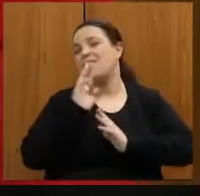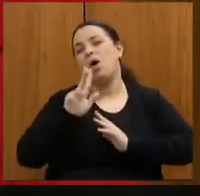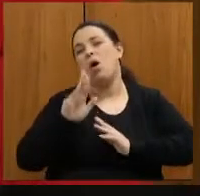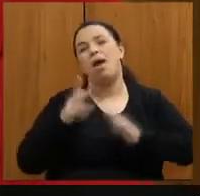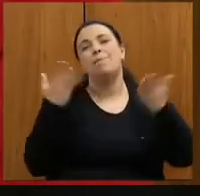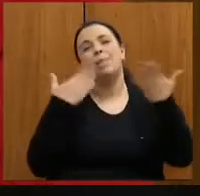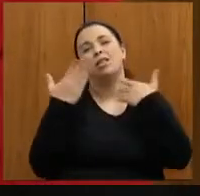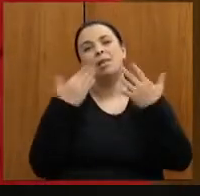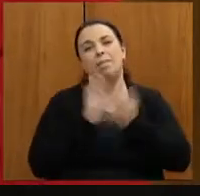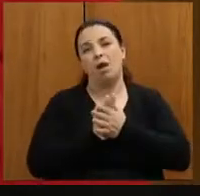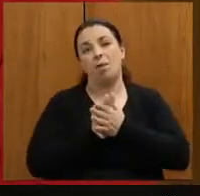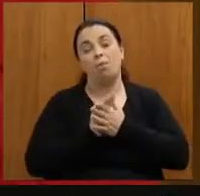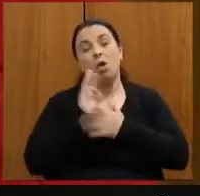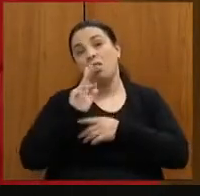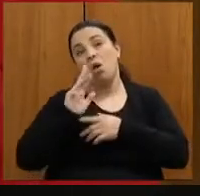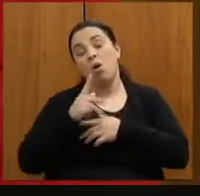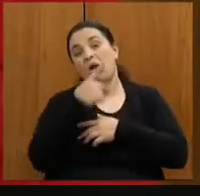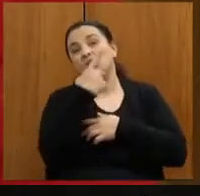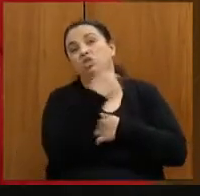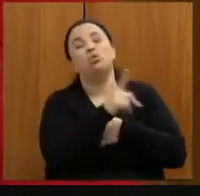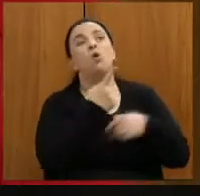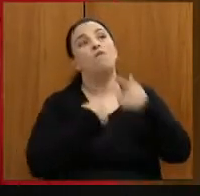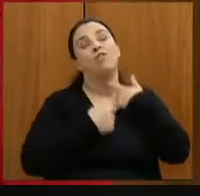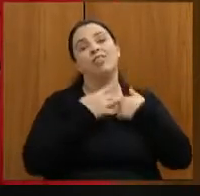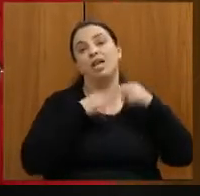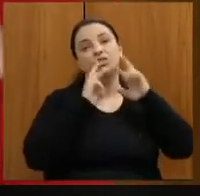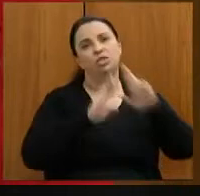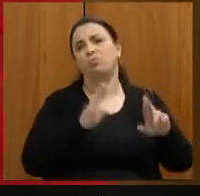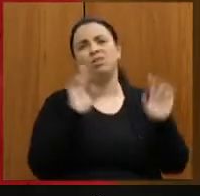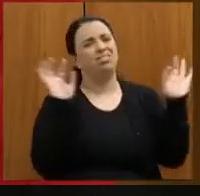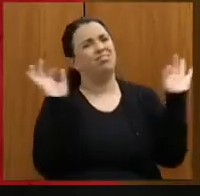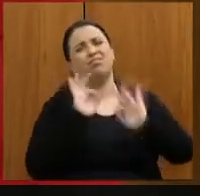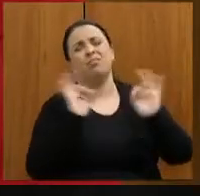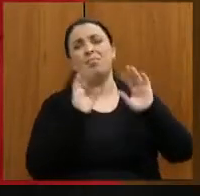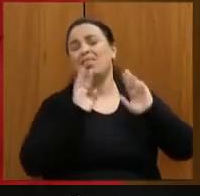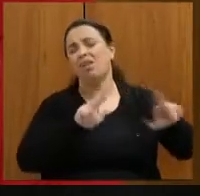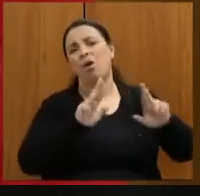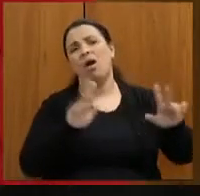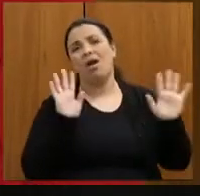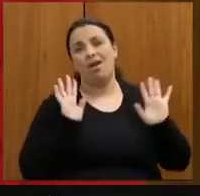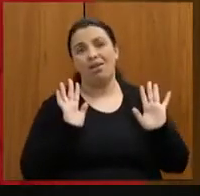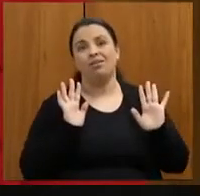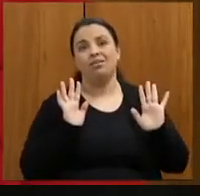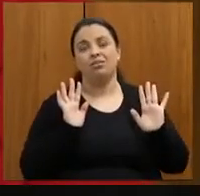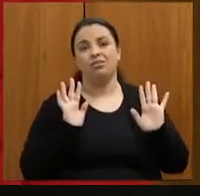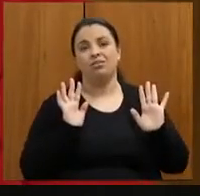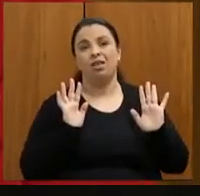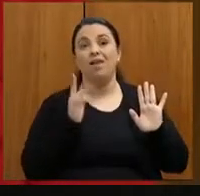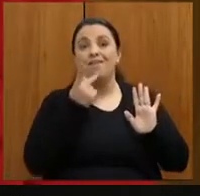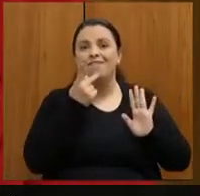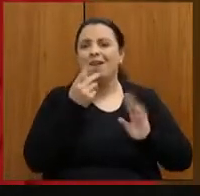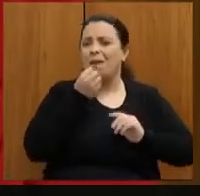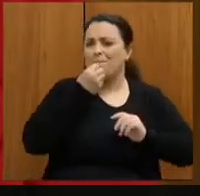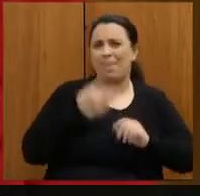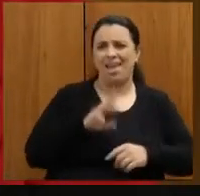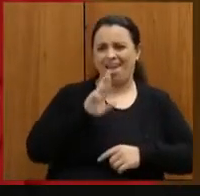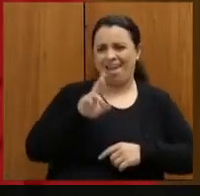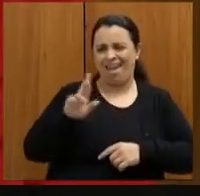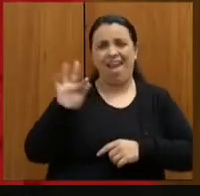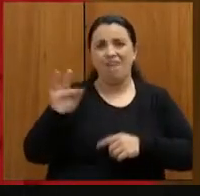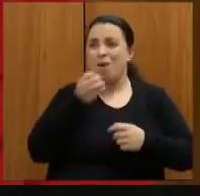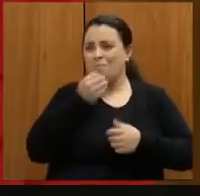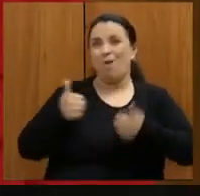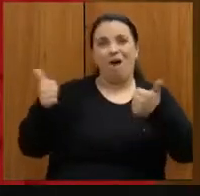fazer a tática do Governo foi muito bem compreendida falar bem do regime de recuperação fiscal eu não vou cair na prática do governo